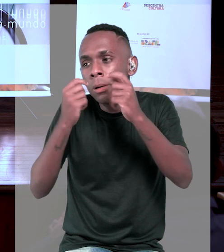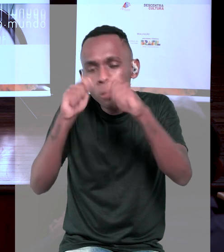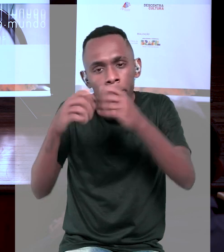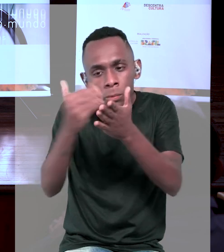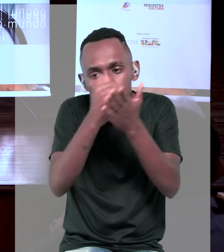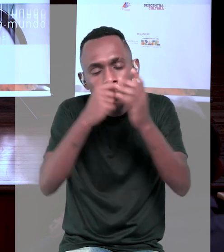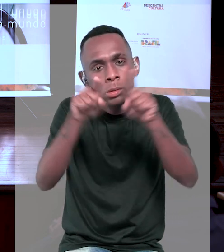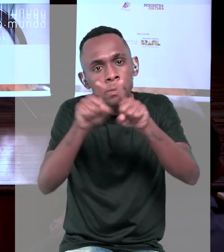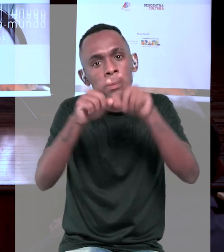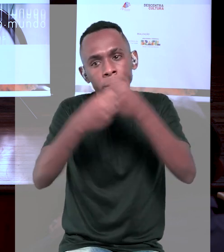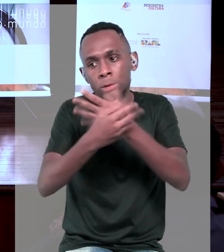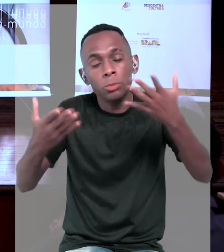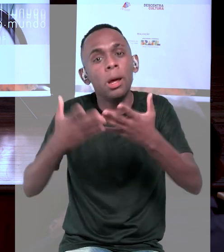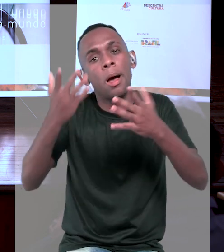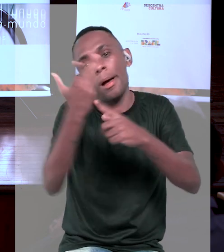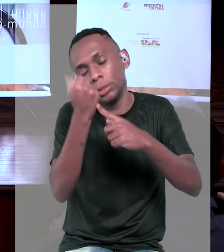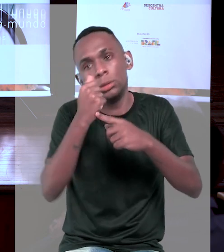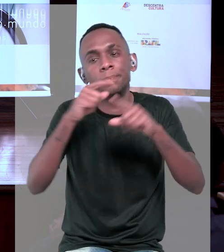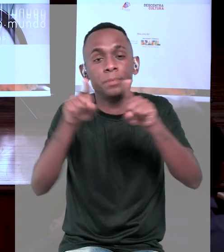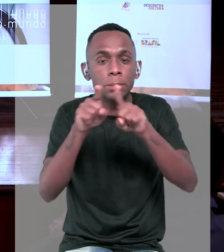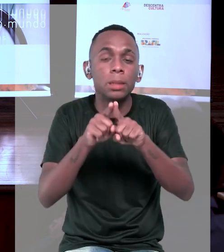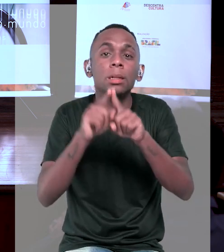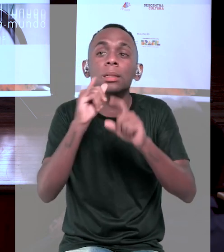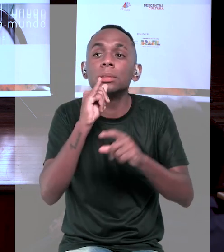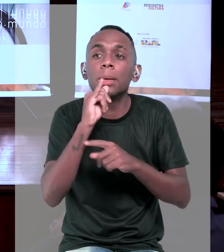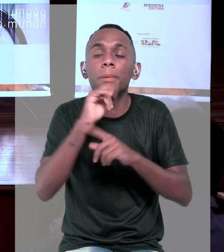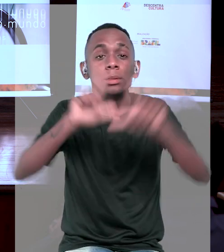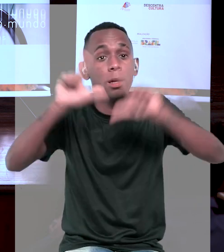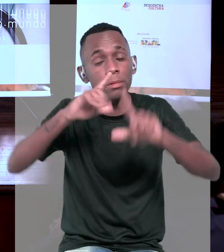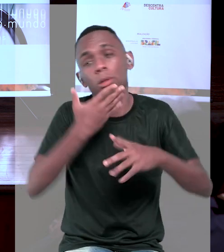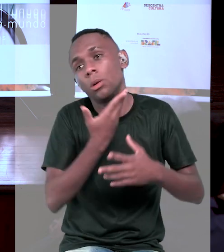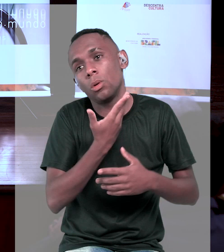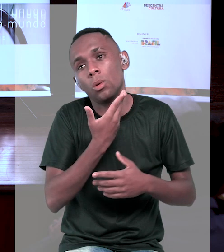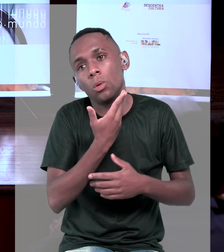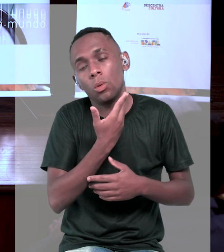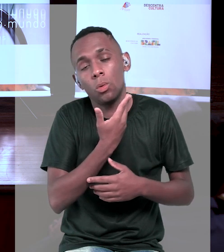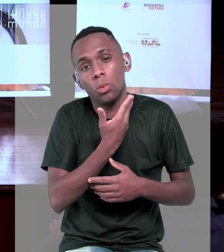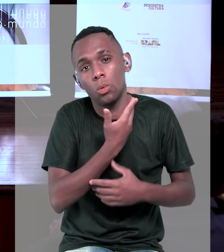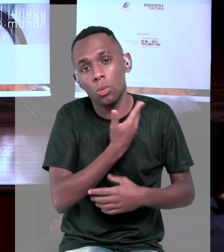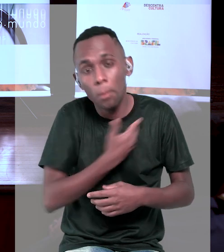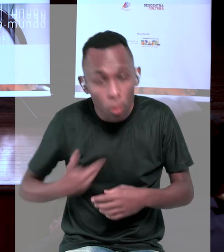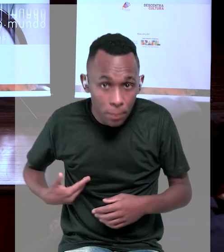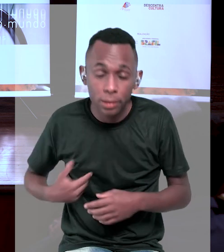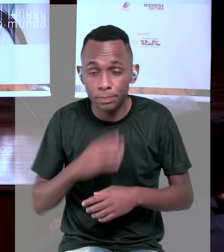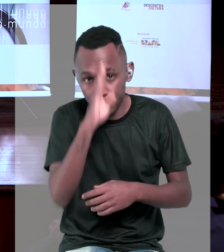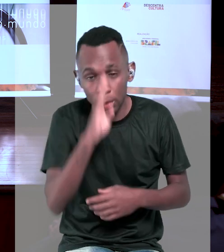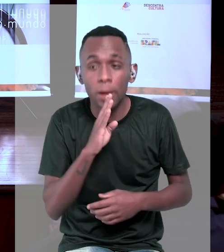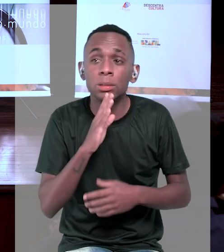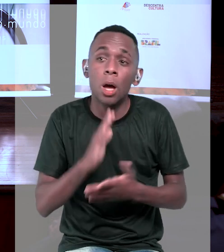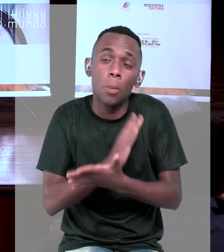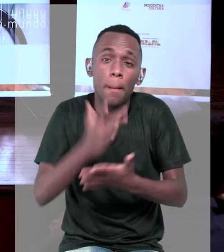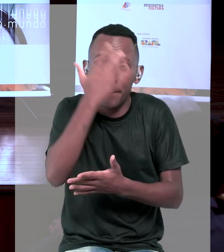emissoras públicas, eu sempre discuti isso. Muita gente nas emissoras públicas gosta de dizer que